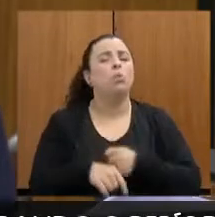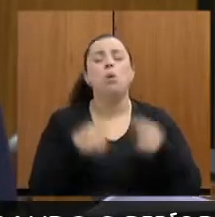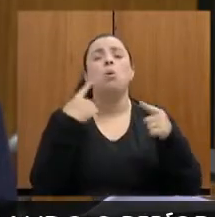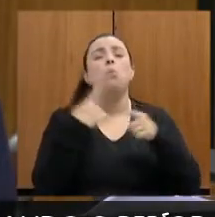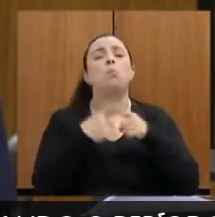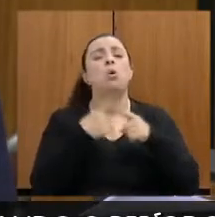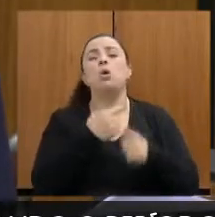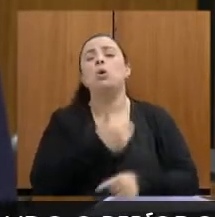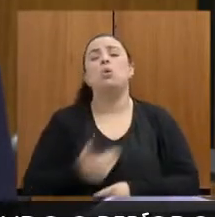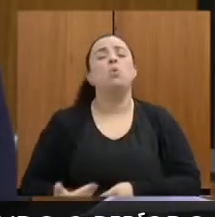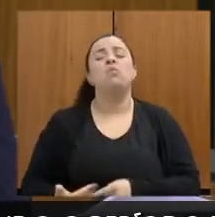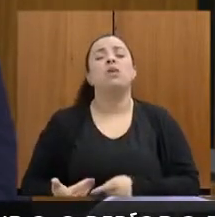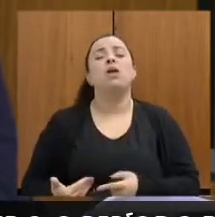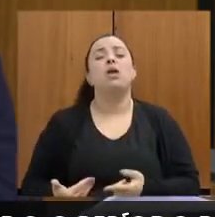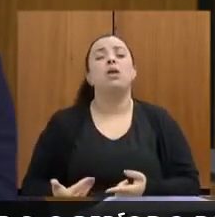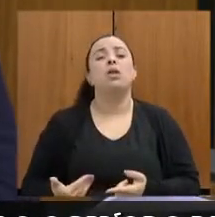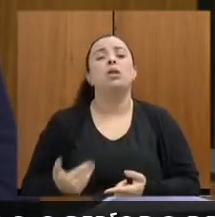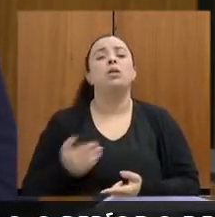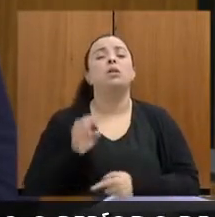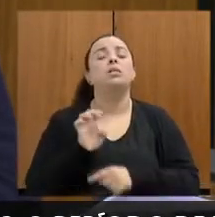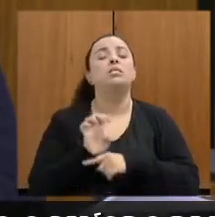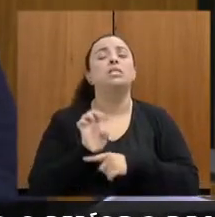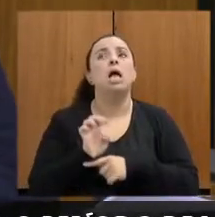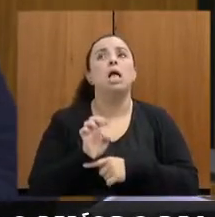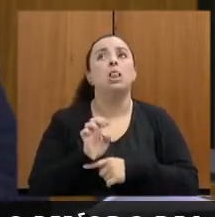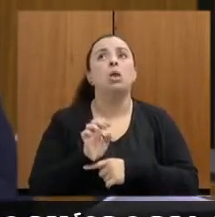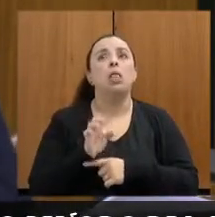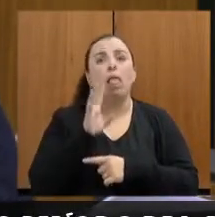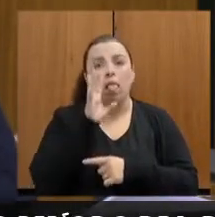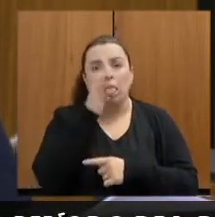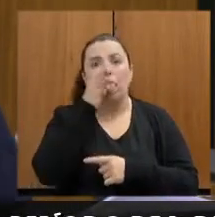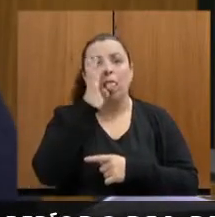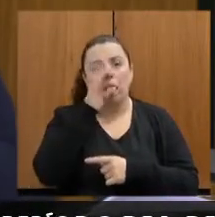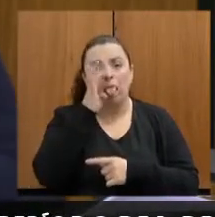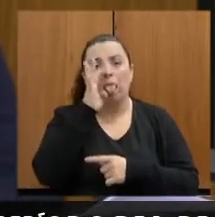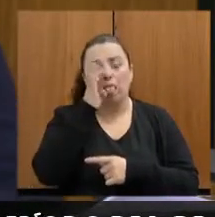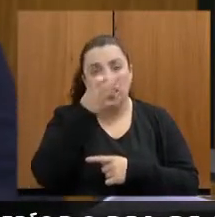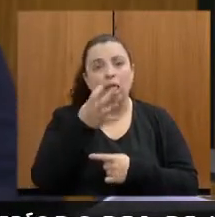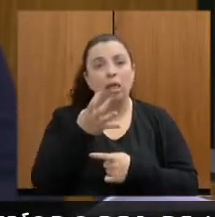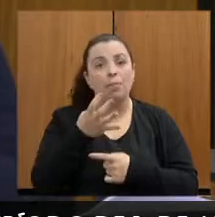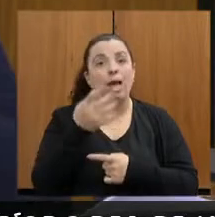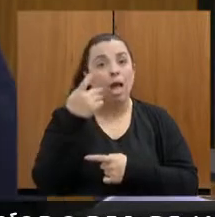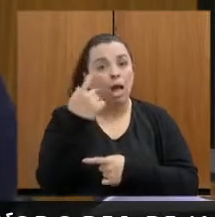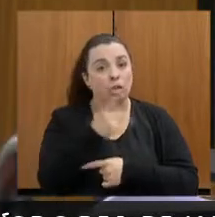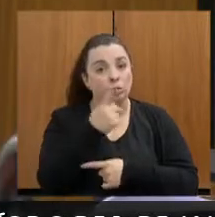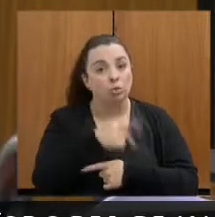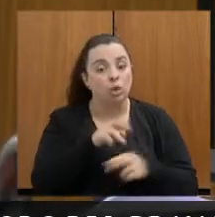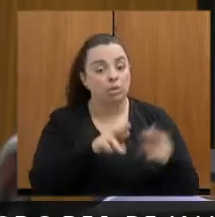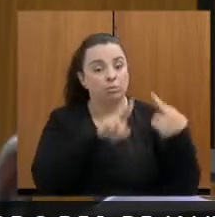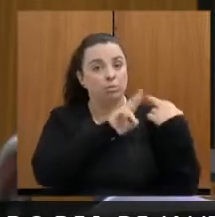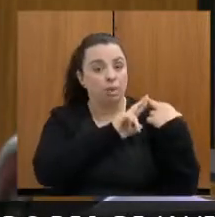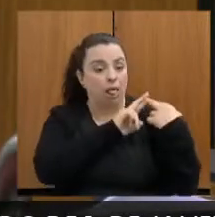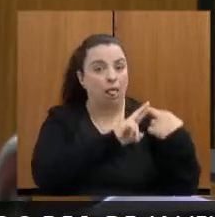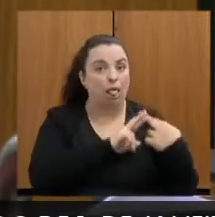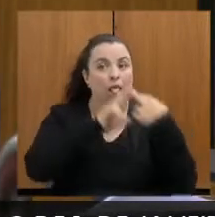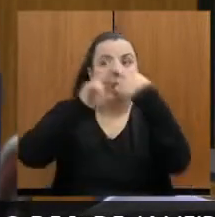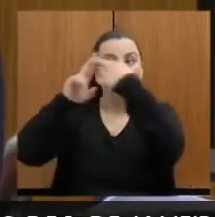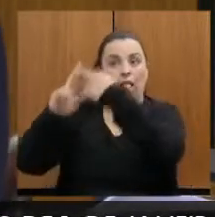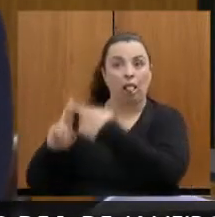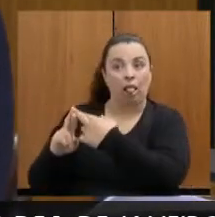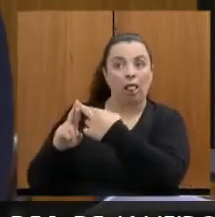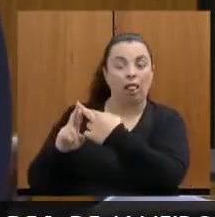o governo do estado insiste em fazer a entrega da sua responsabilidade a Organizações